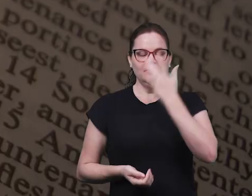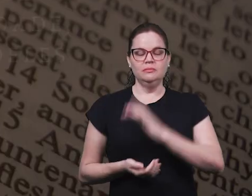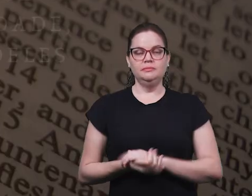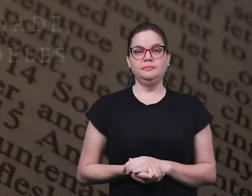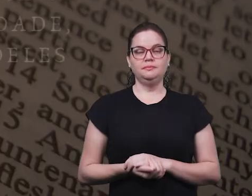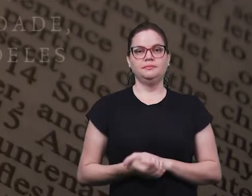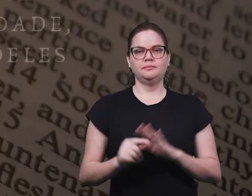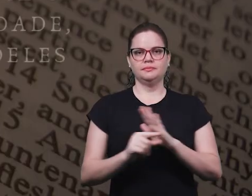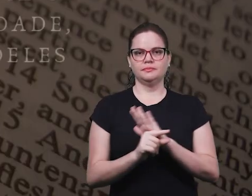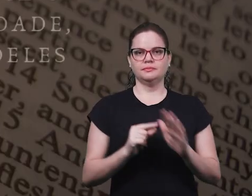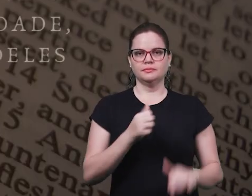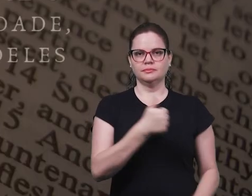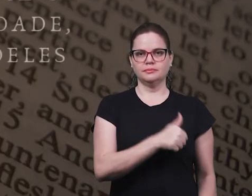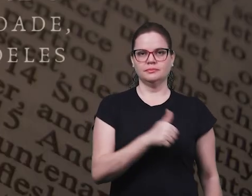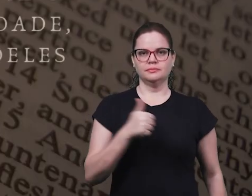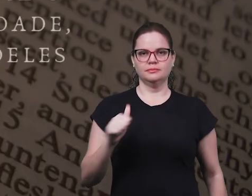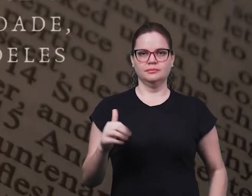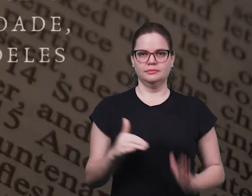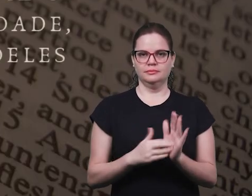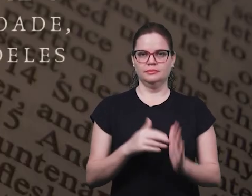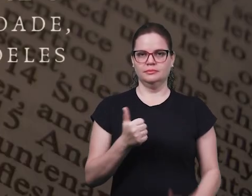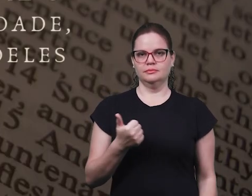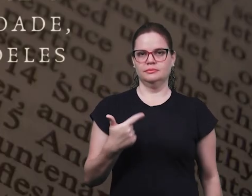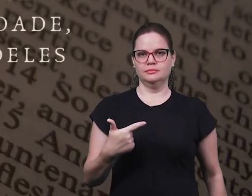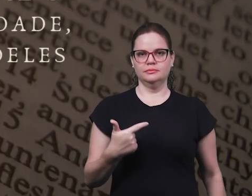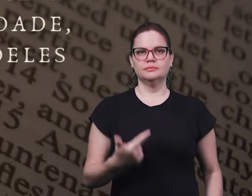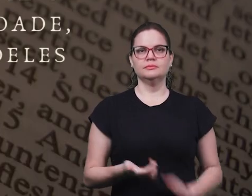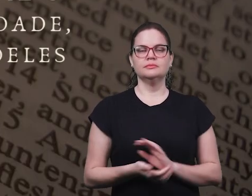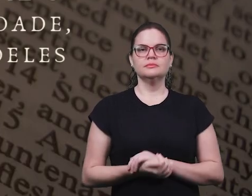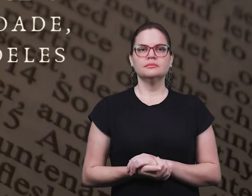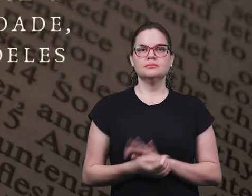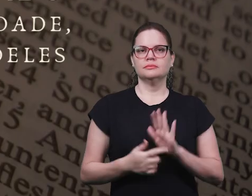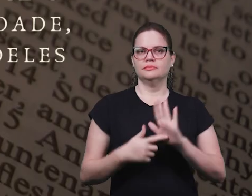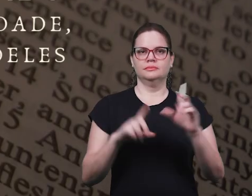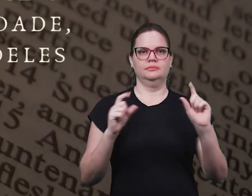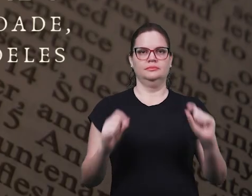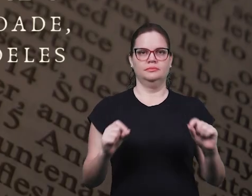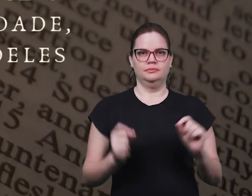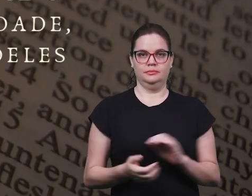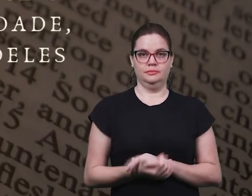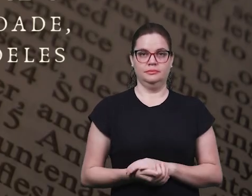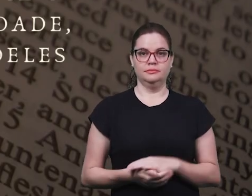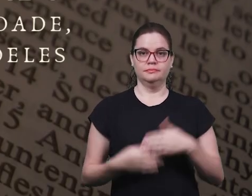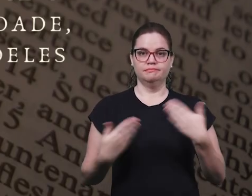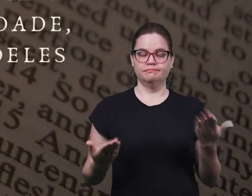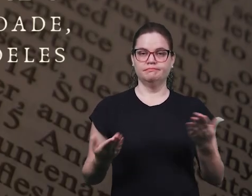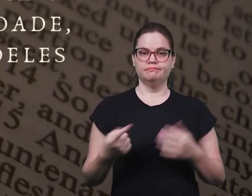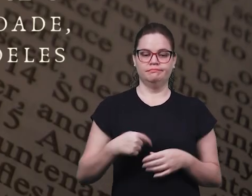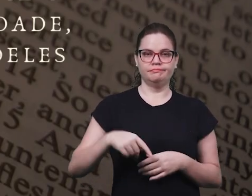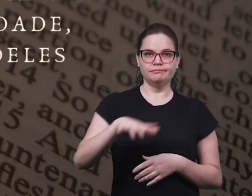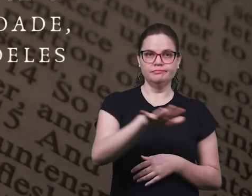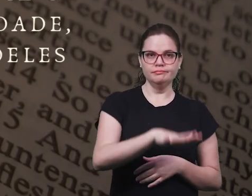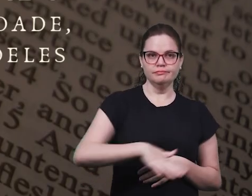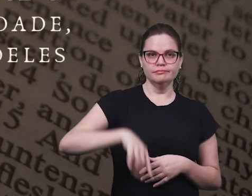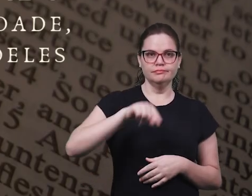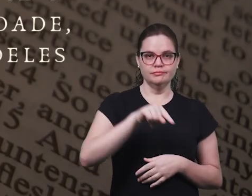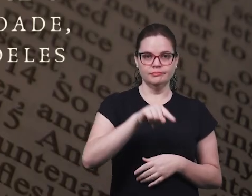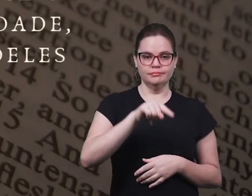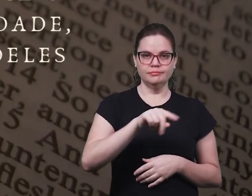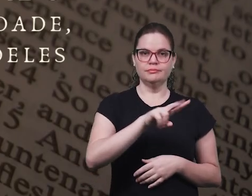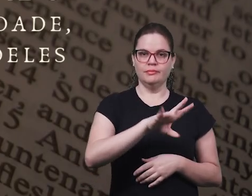nos versos 11 até o 12, 11 e 12, diz assim: E toda esta terra virá a ser